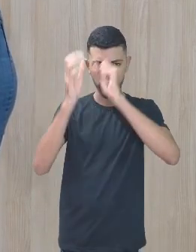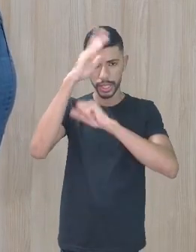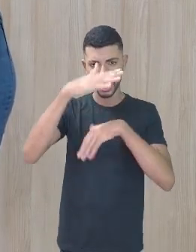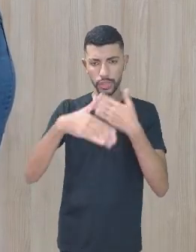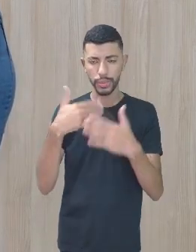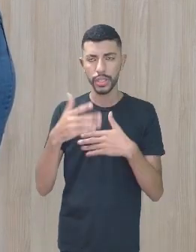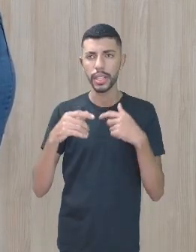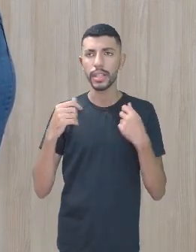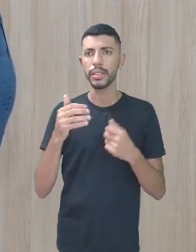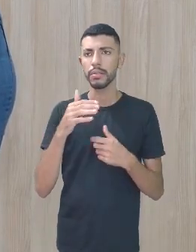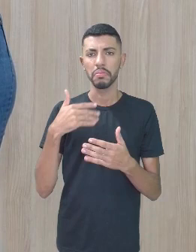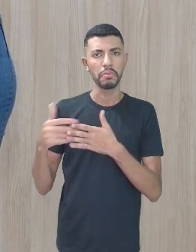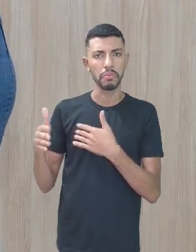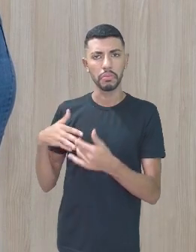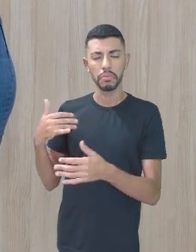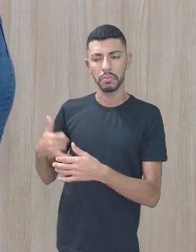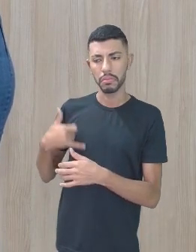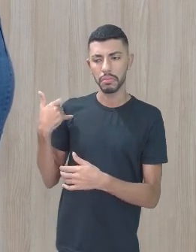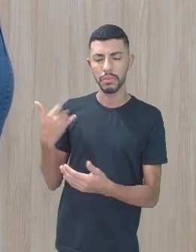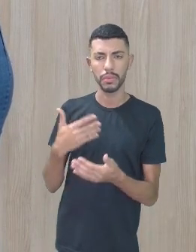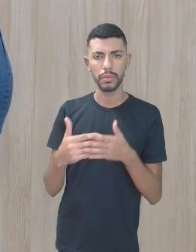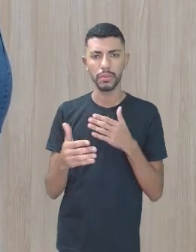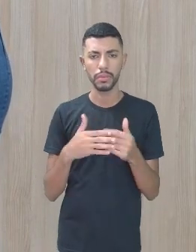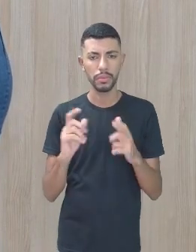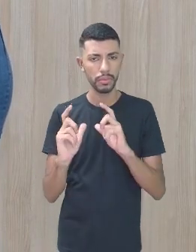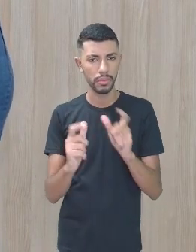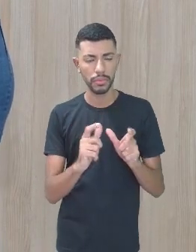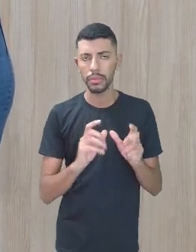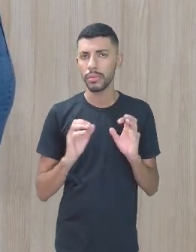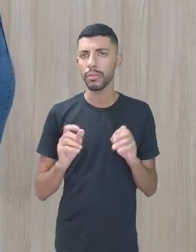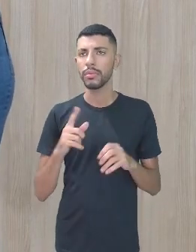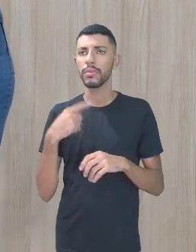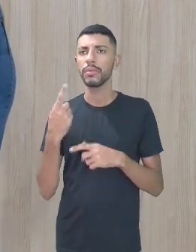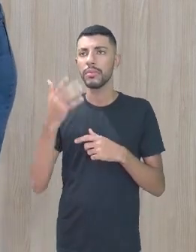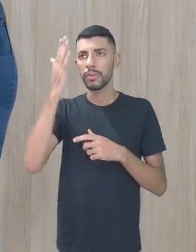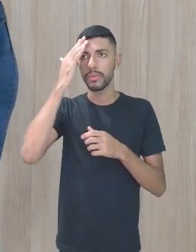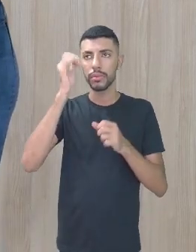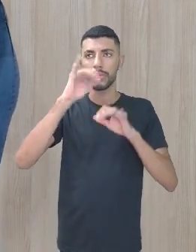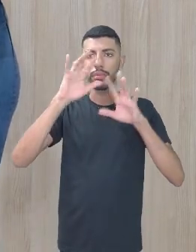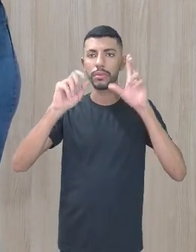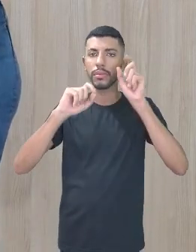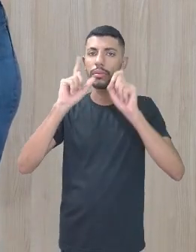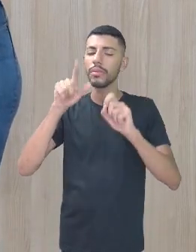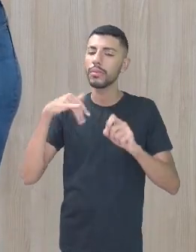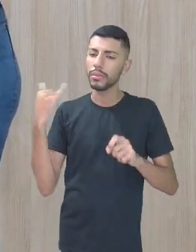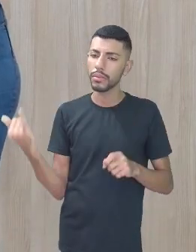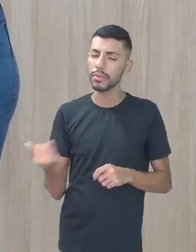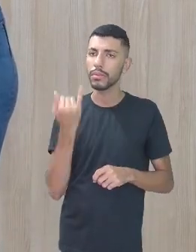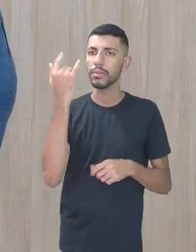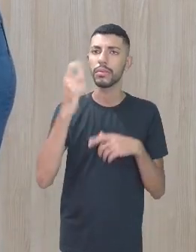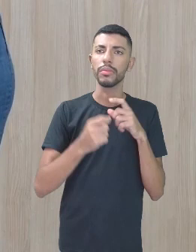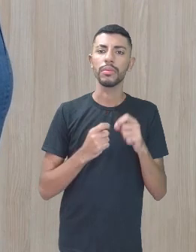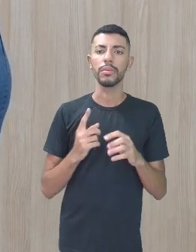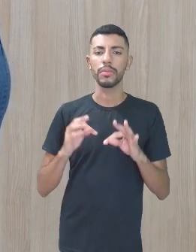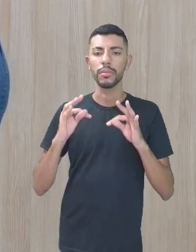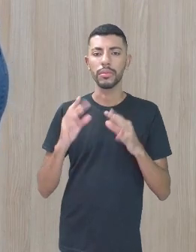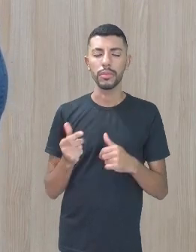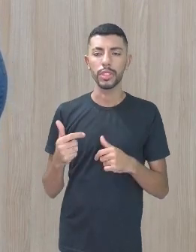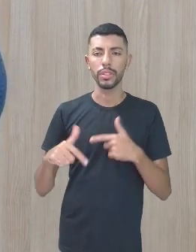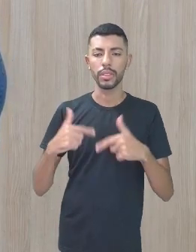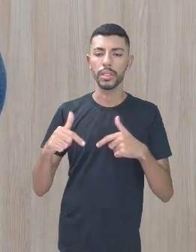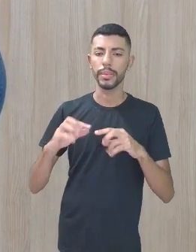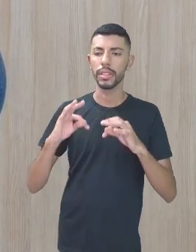entende, independente da idade, independente de onde a gente esteja, a gente entende que é muito importante que todo o trabalho, todo o processo